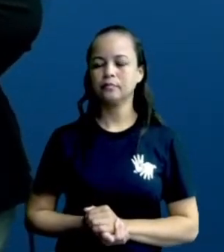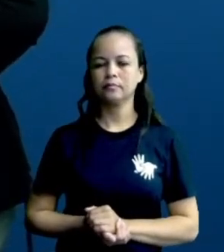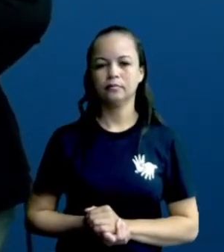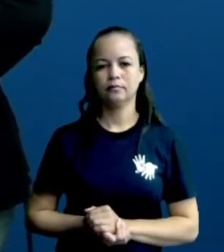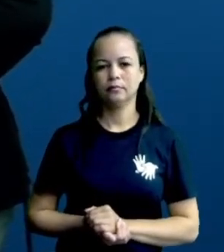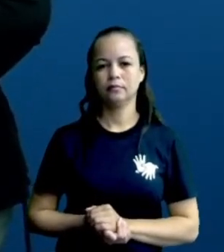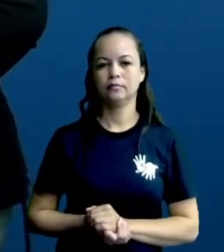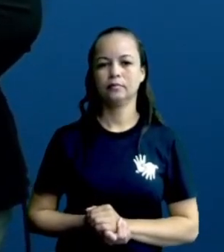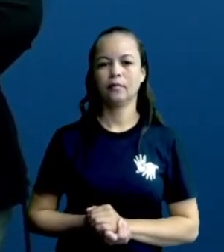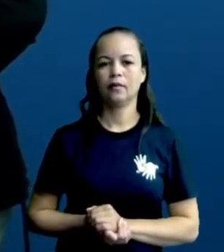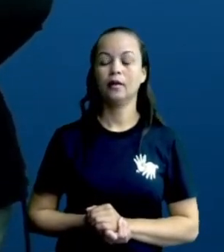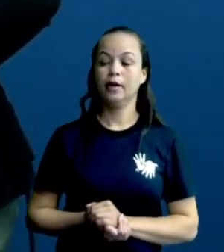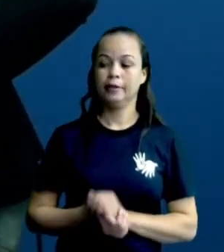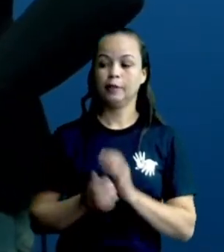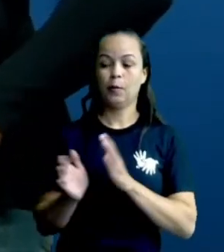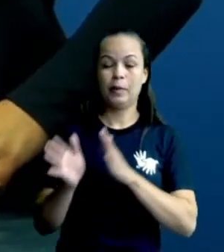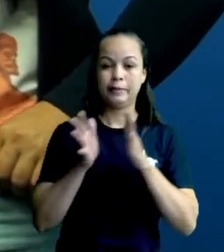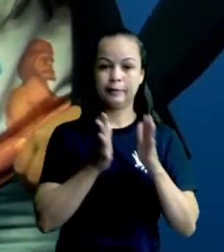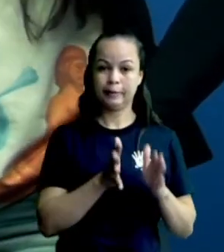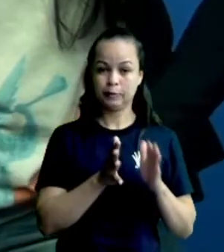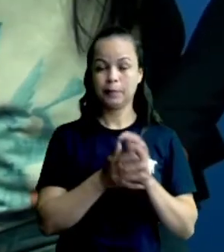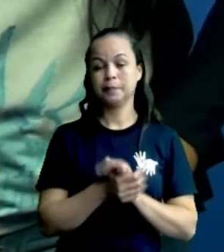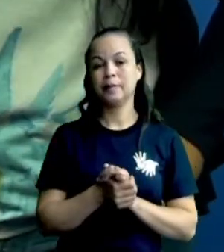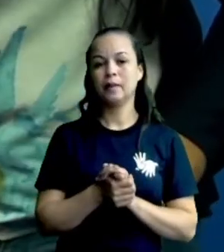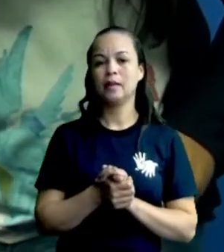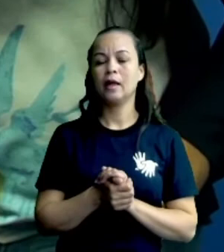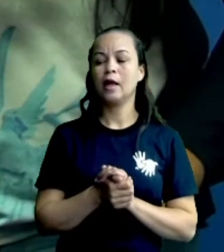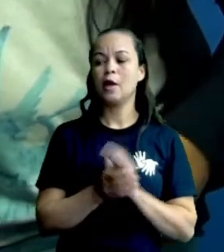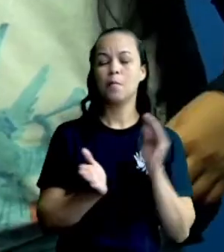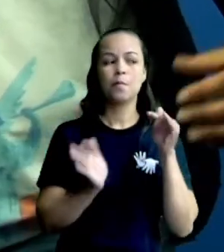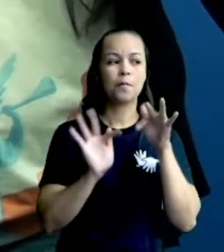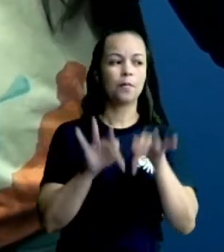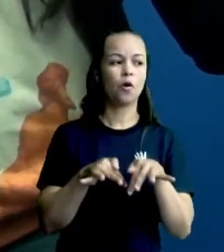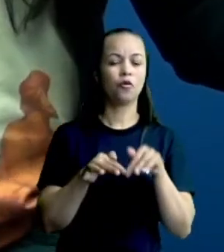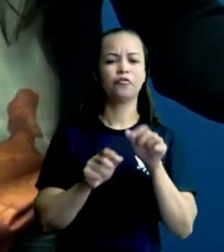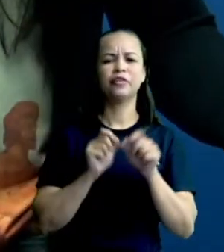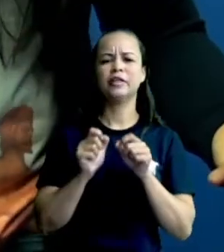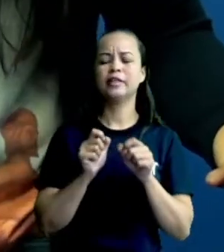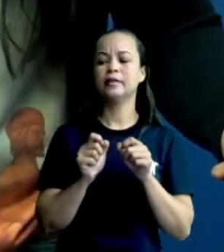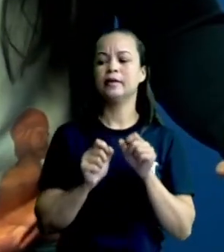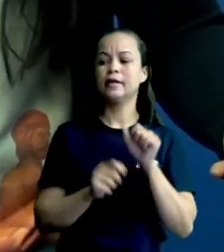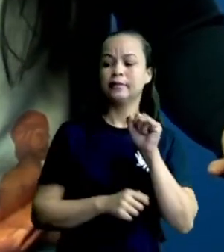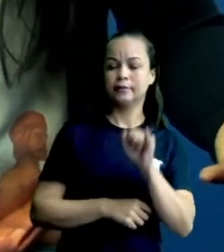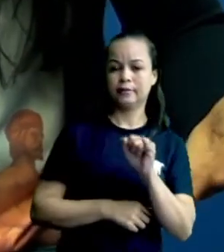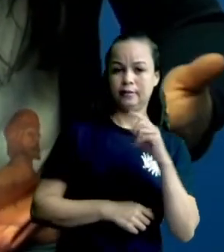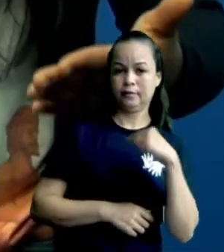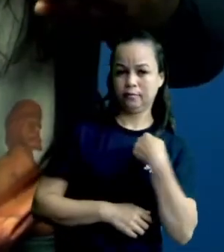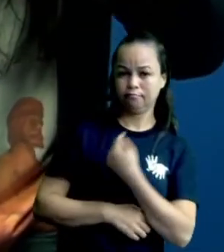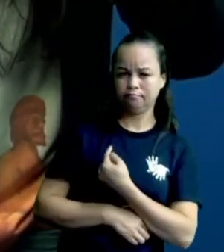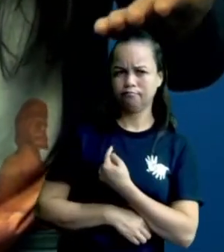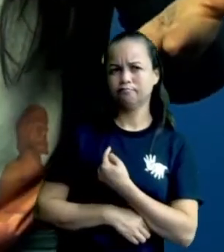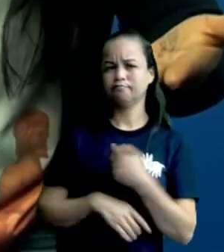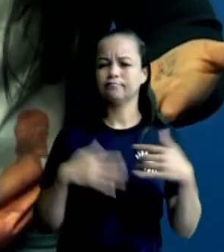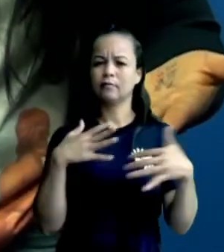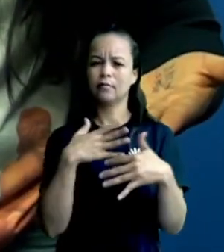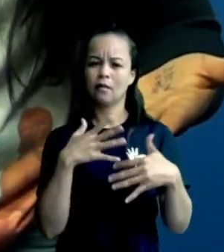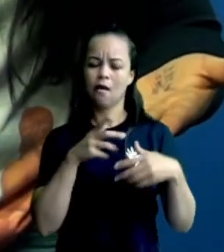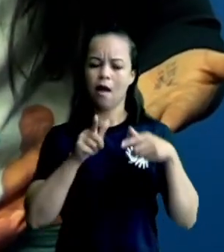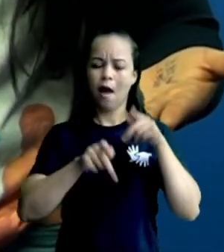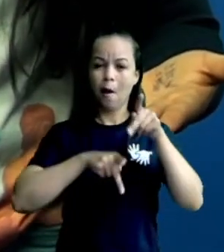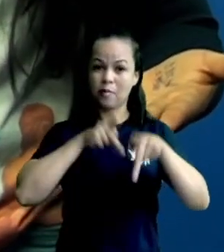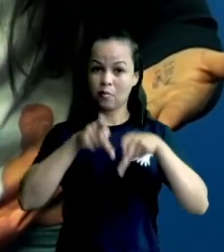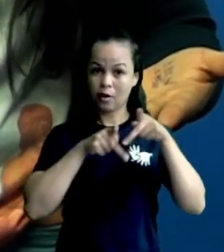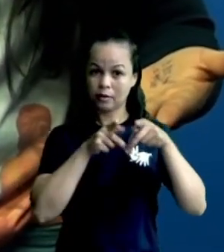Então, passando aqui e por último, se na nossa cidade a